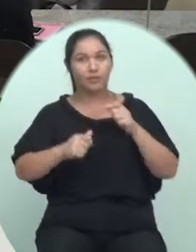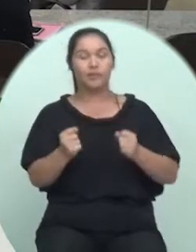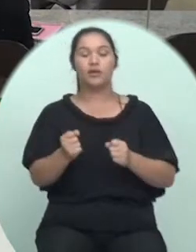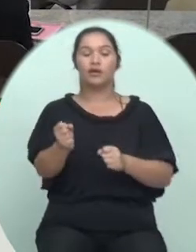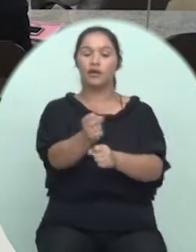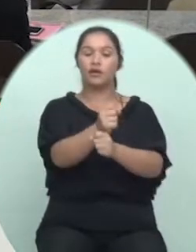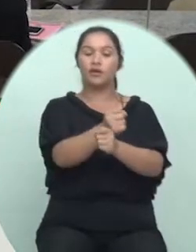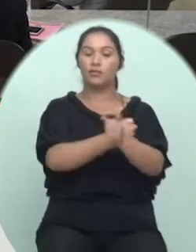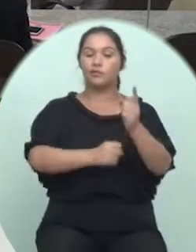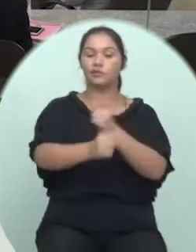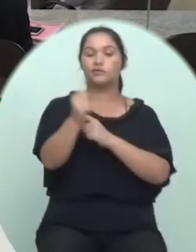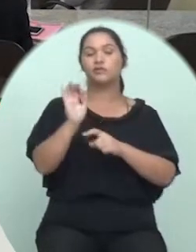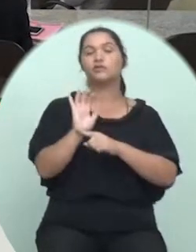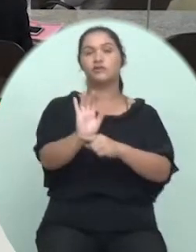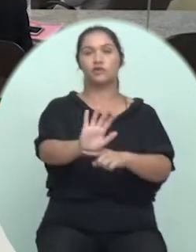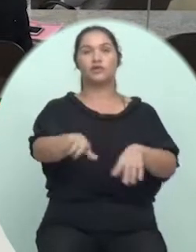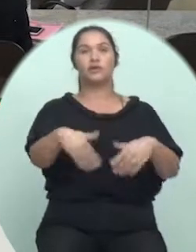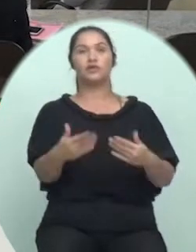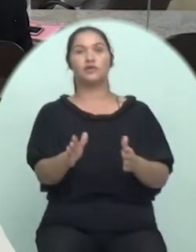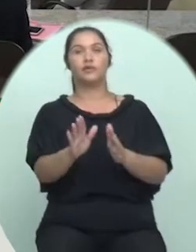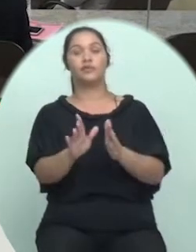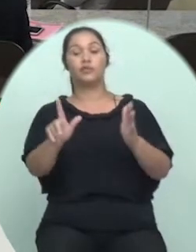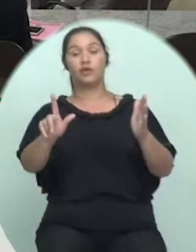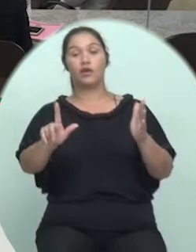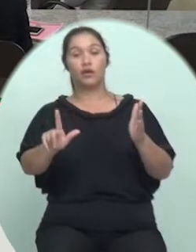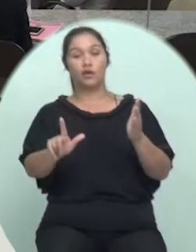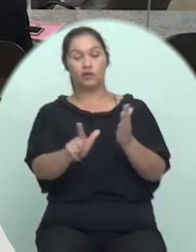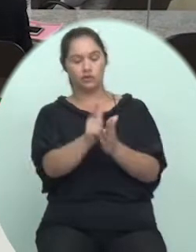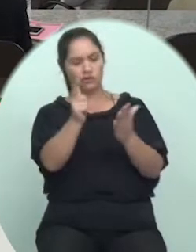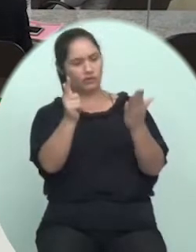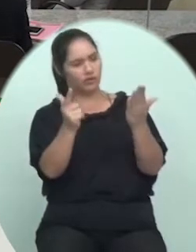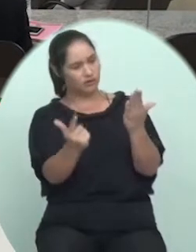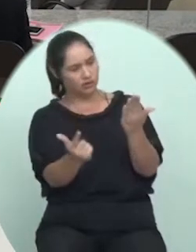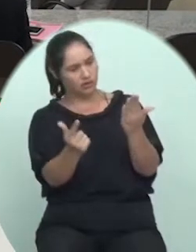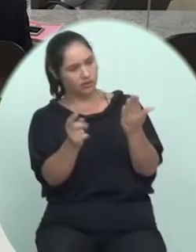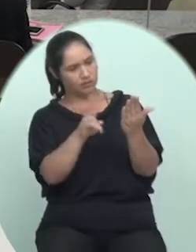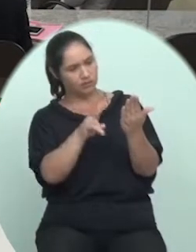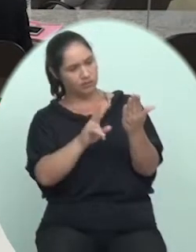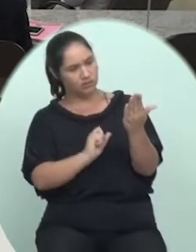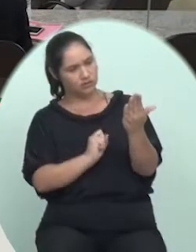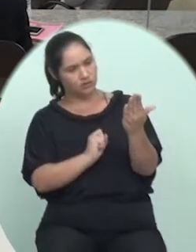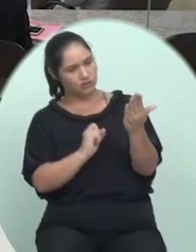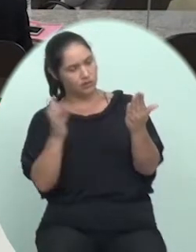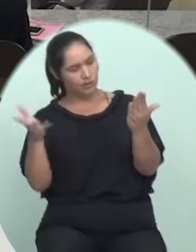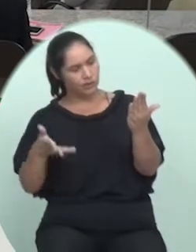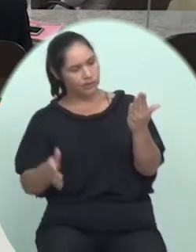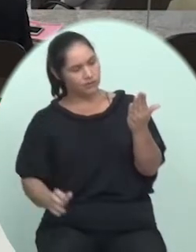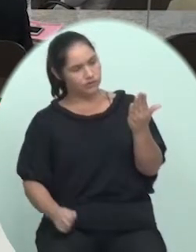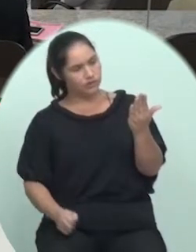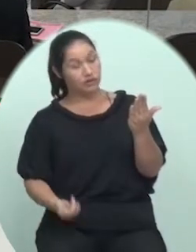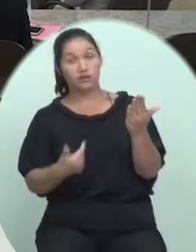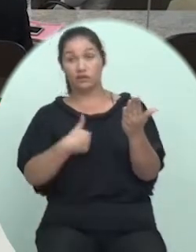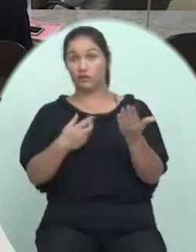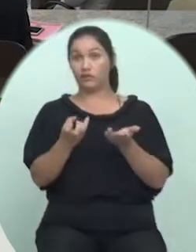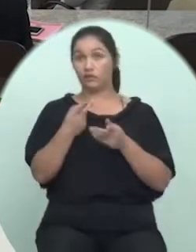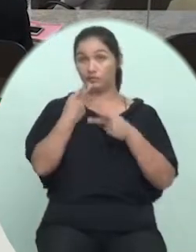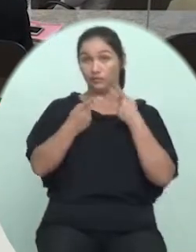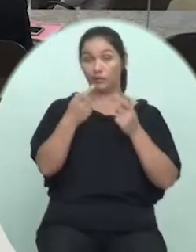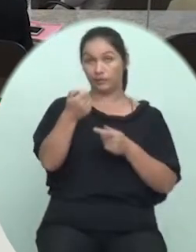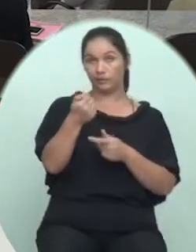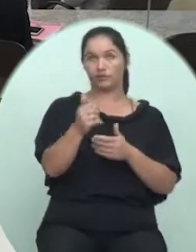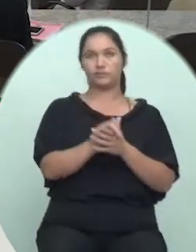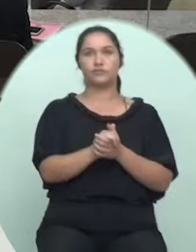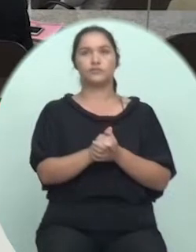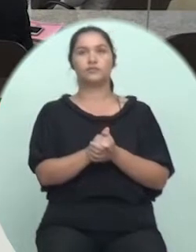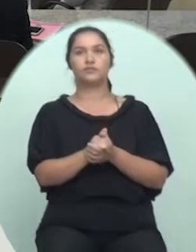essa matéria hoje no jornal, quero fazer um comentário em cima dela aqui, certo? Bolsa Atleta